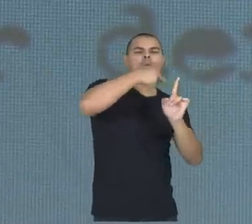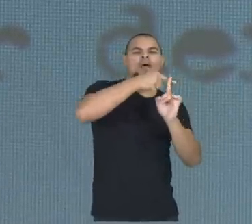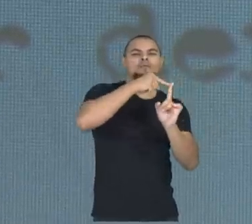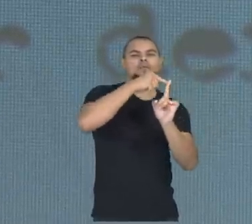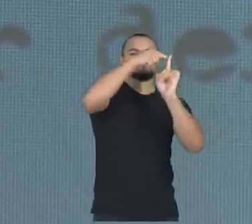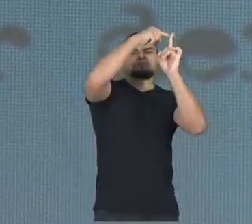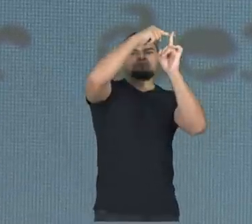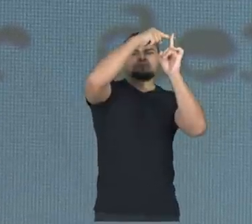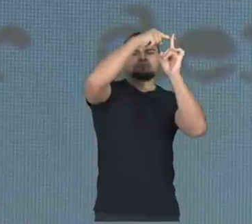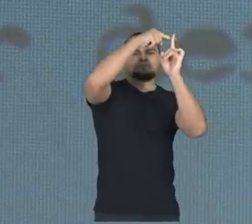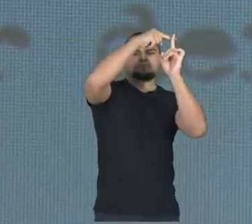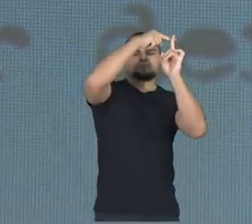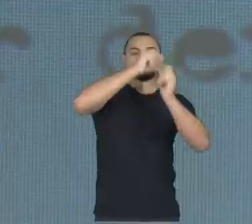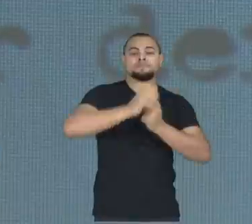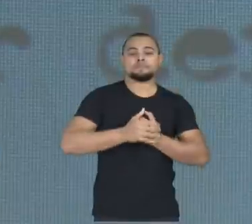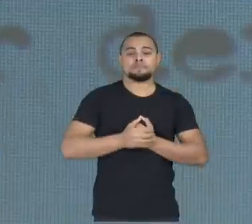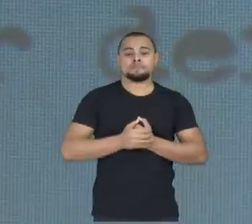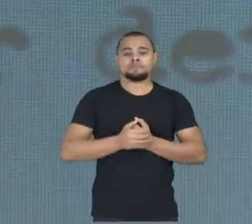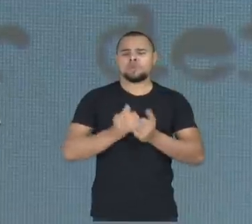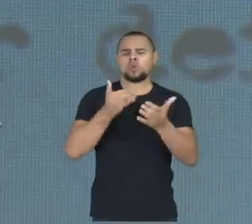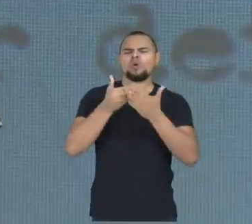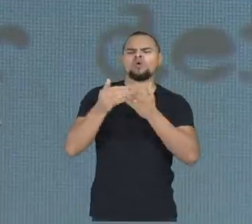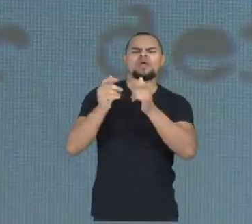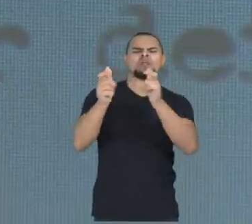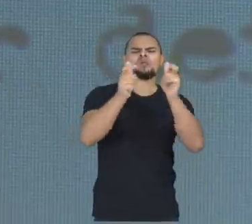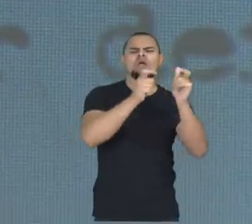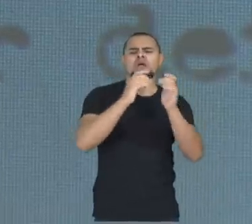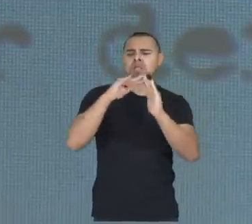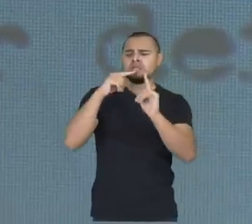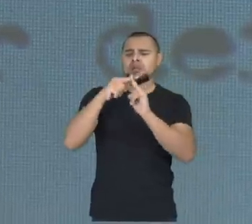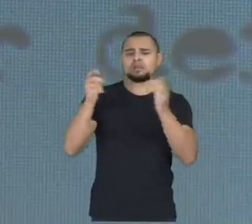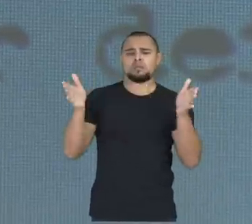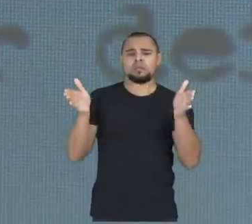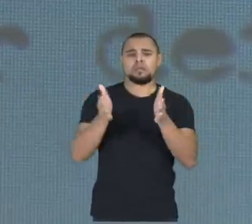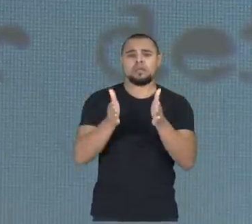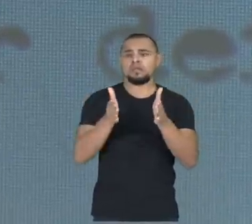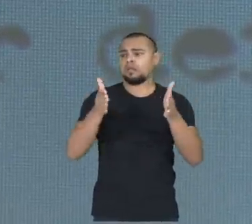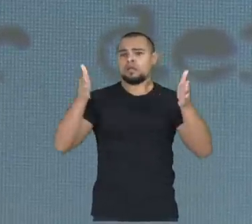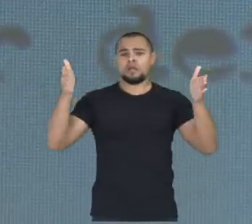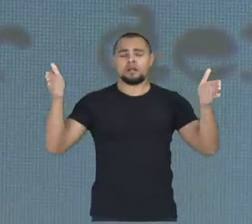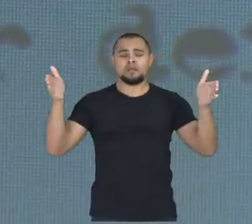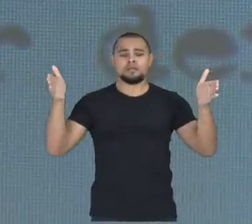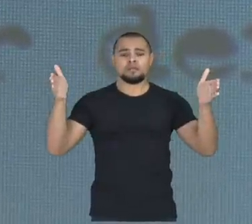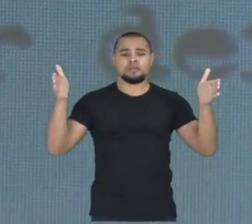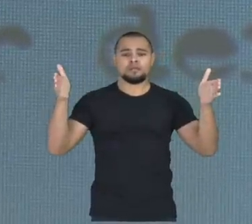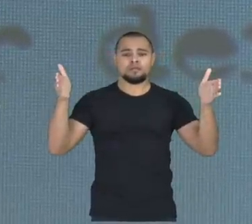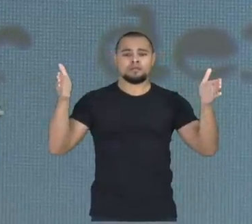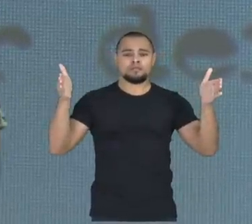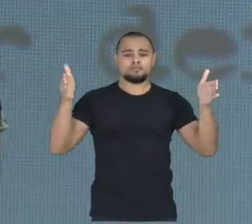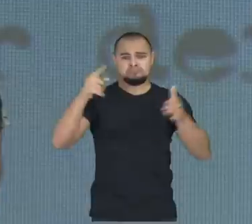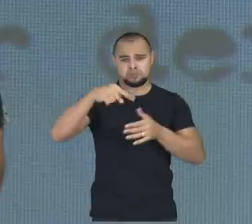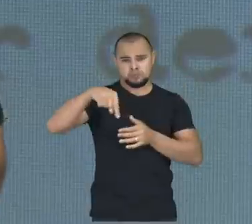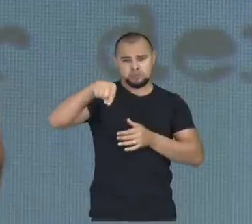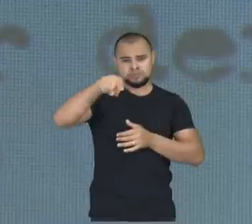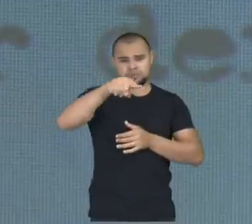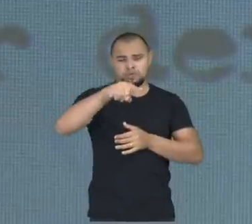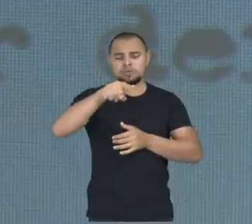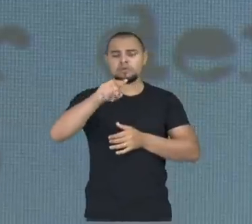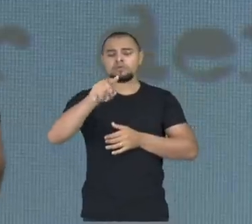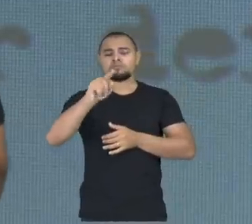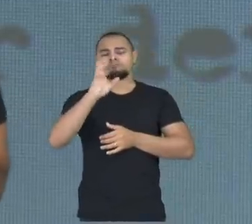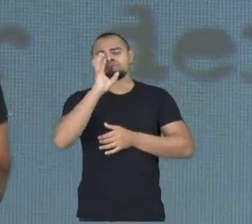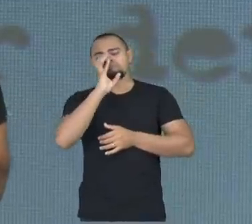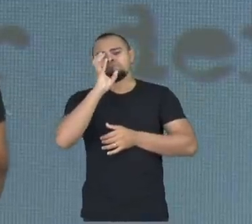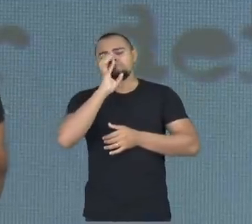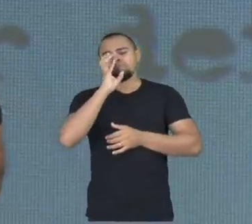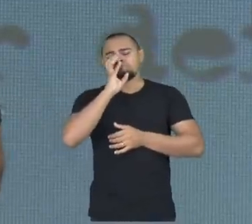importa onde você está, não importa se sua igrejinha é pequena, grande, olhe para mim. Você pode estar sendo muito bem alimentado pela palavra